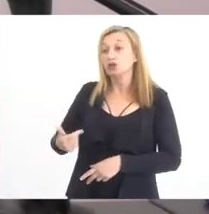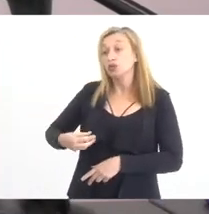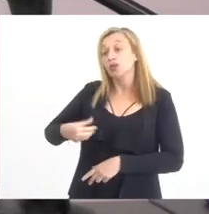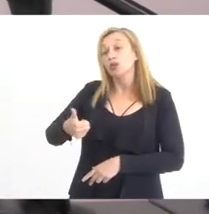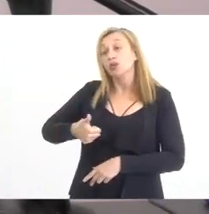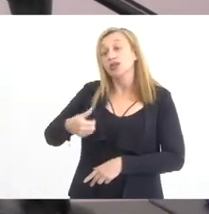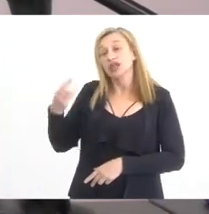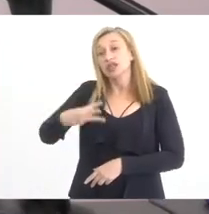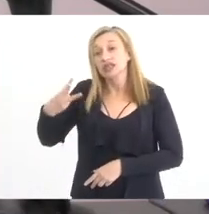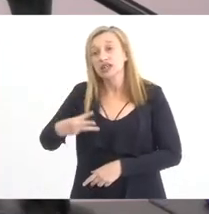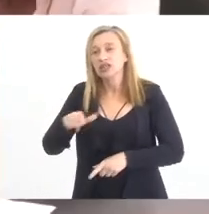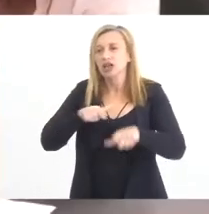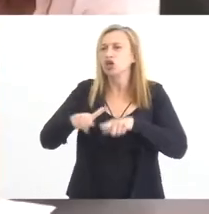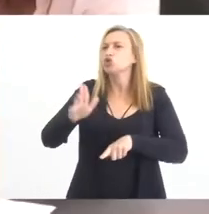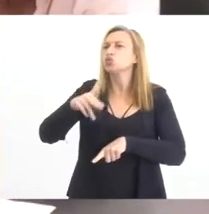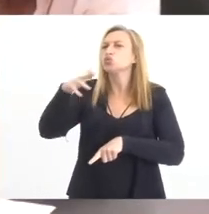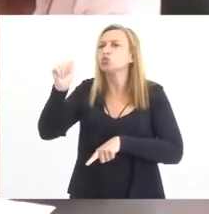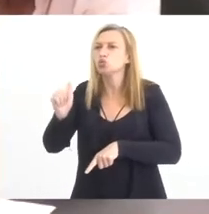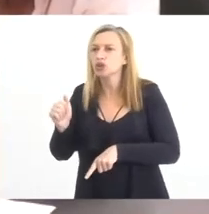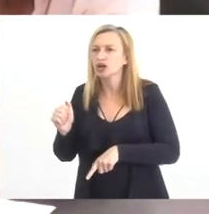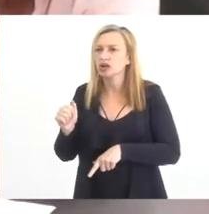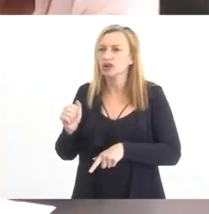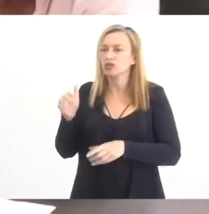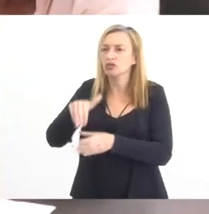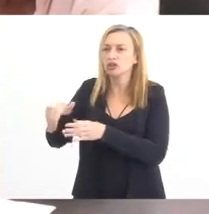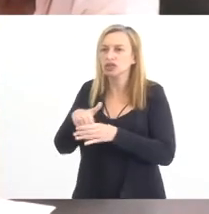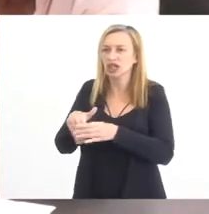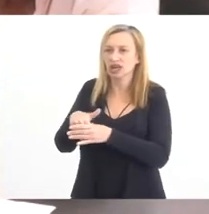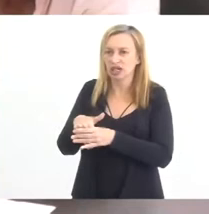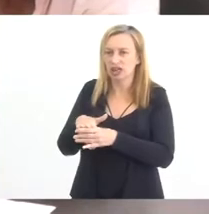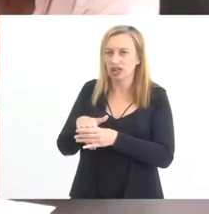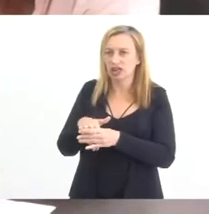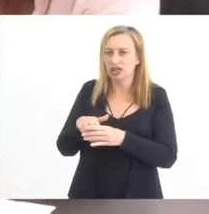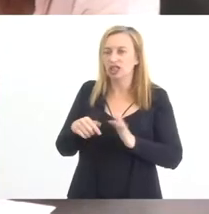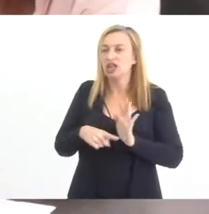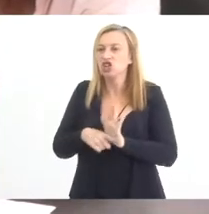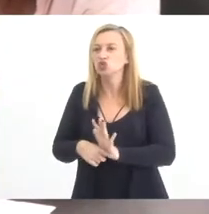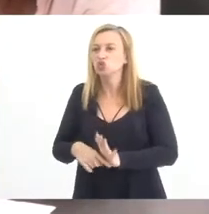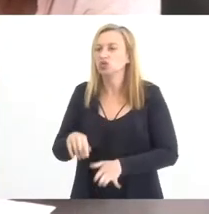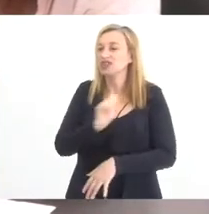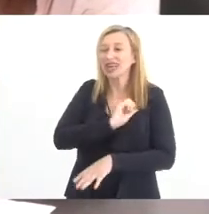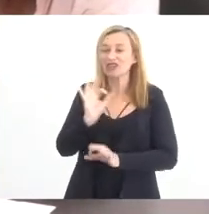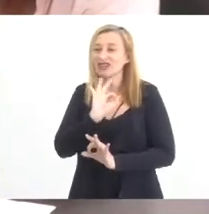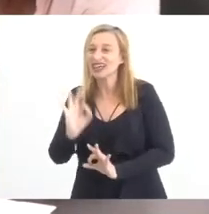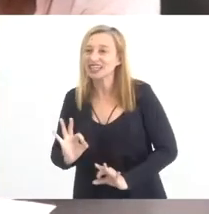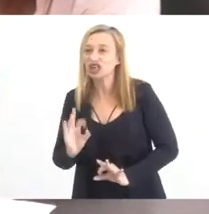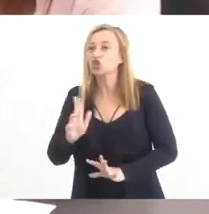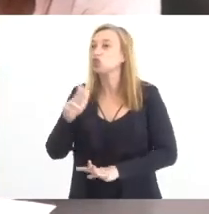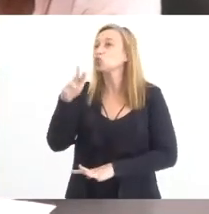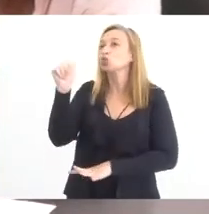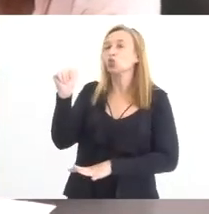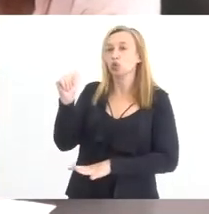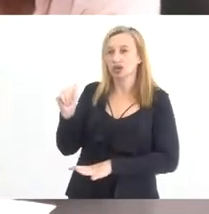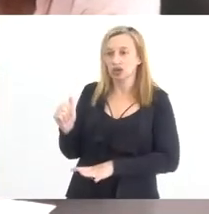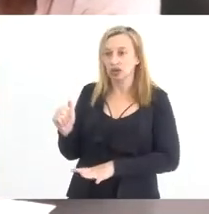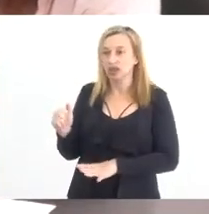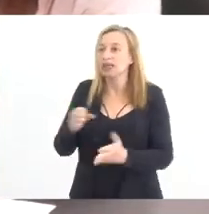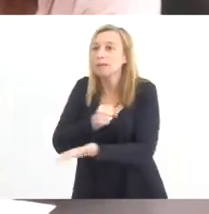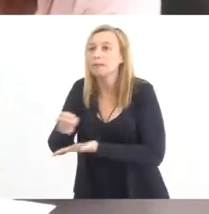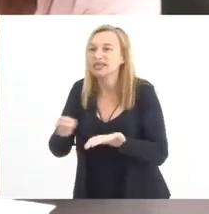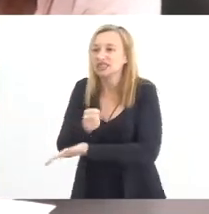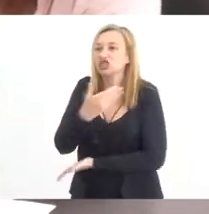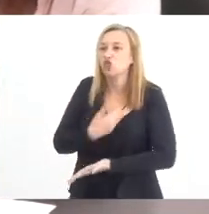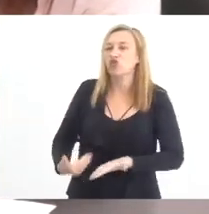eu nunca votei um projeto de incentivo fiscal, de benefício fiscal. Nunca fui de base de